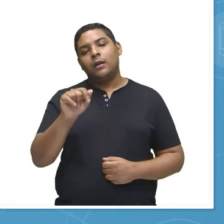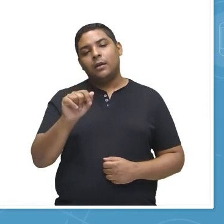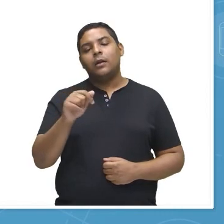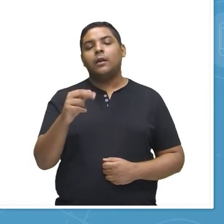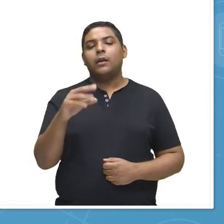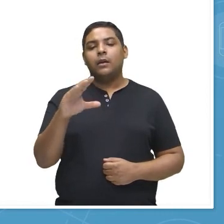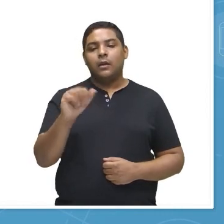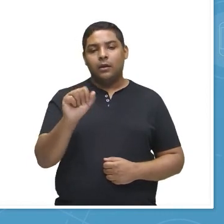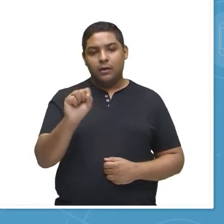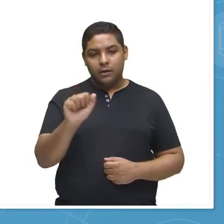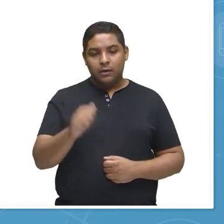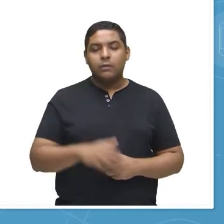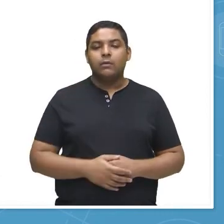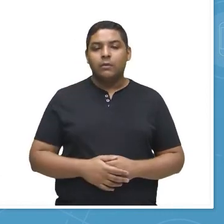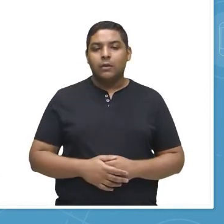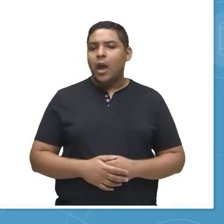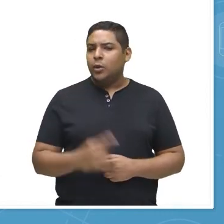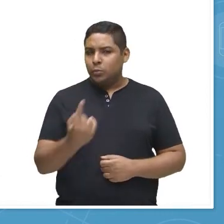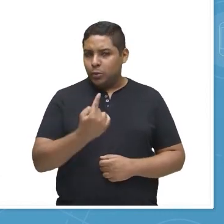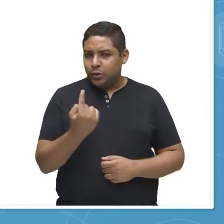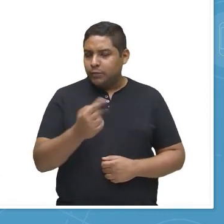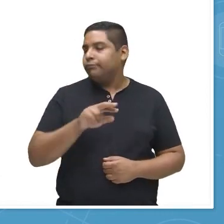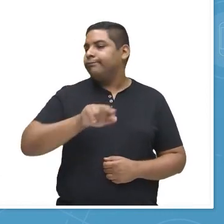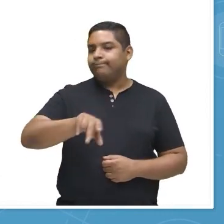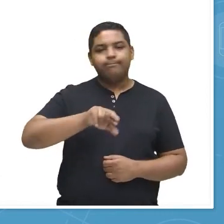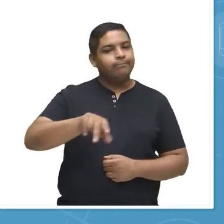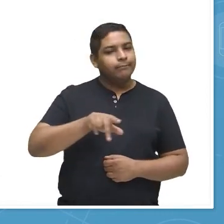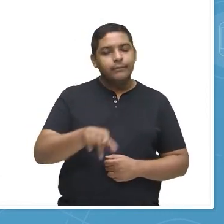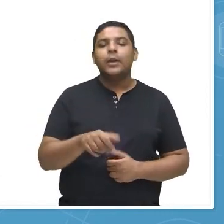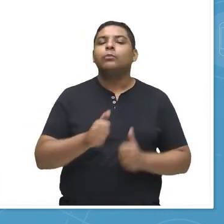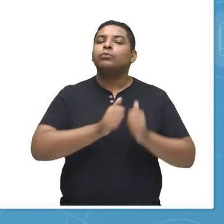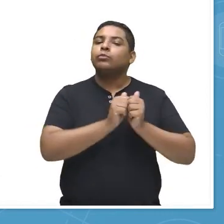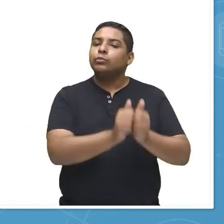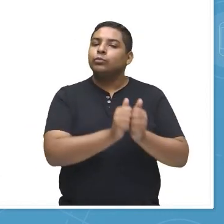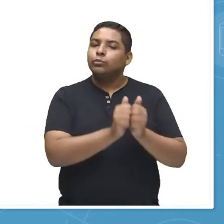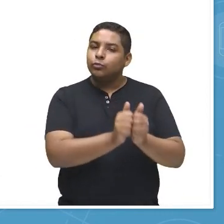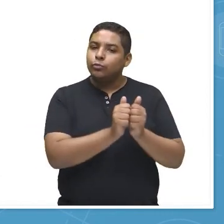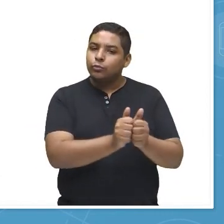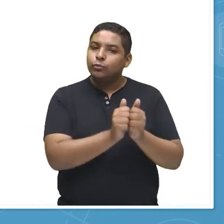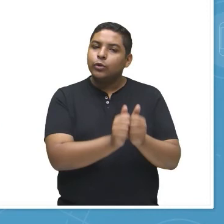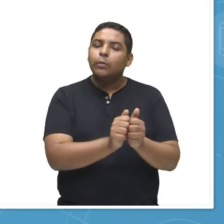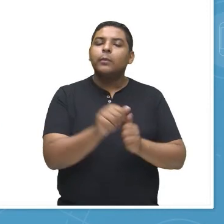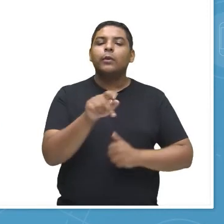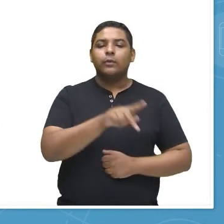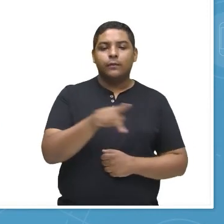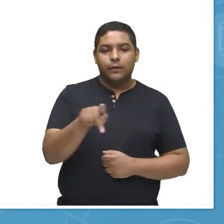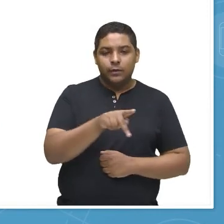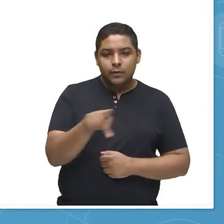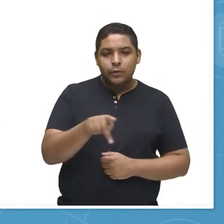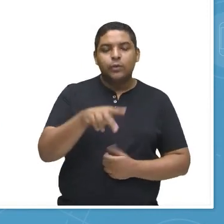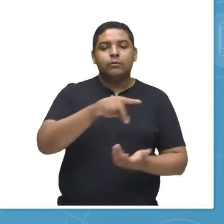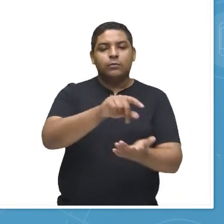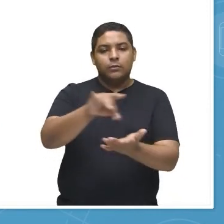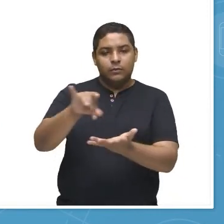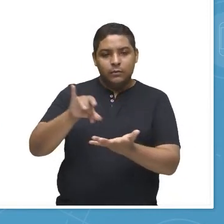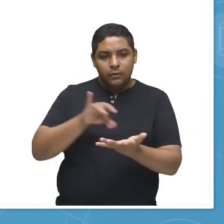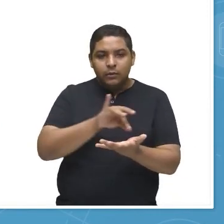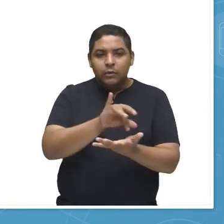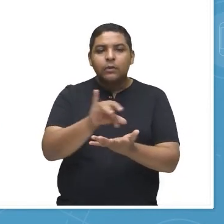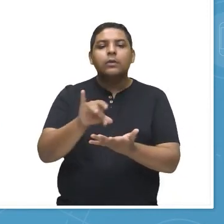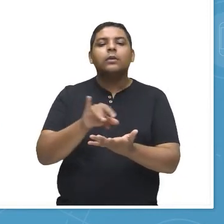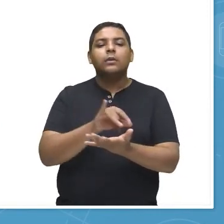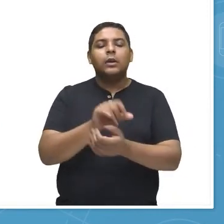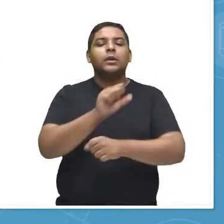tá? Quero deixar claro que você está sendo acompanhado por professores do Centro de Mídia do Estado do Amazonas, por professores da